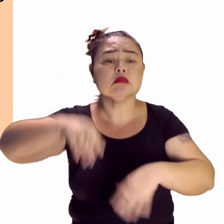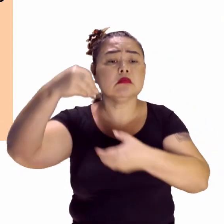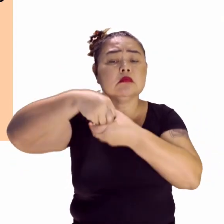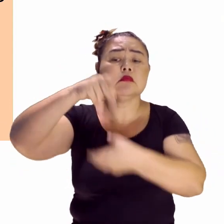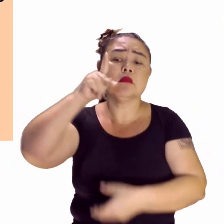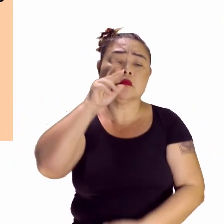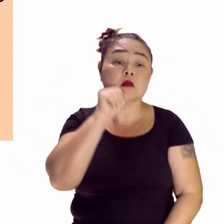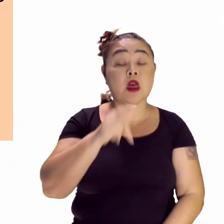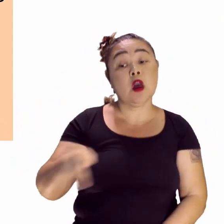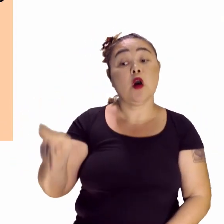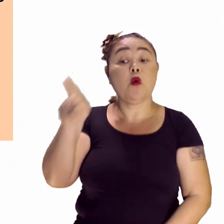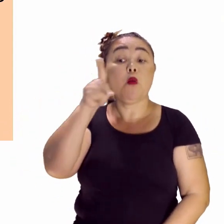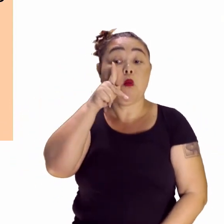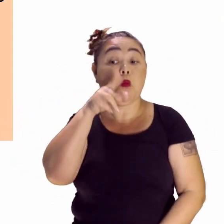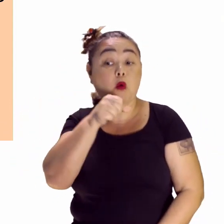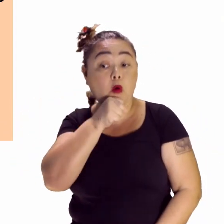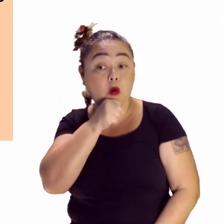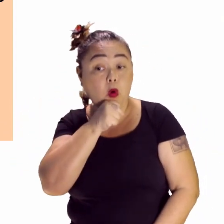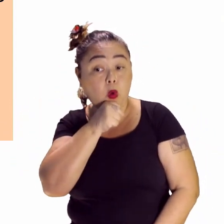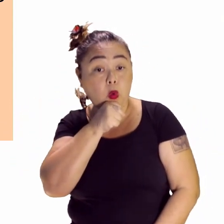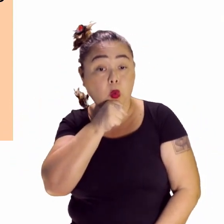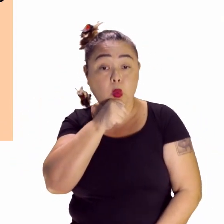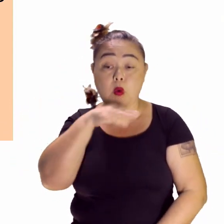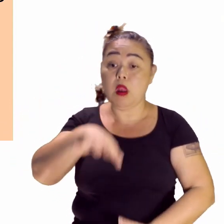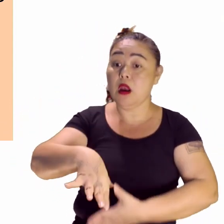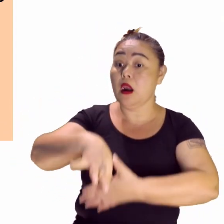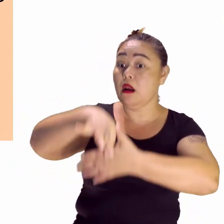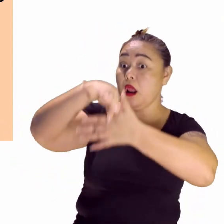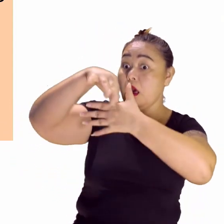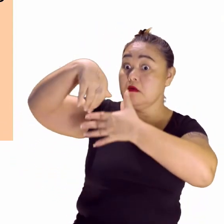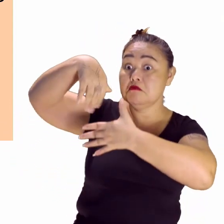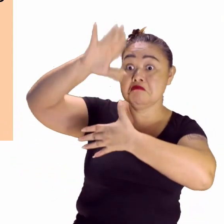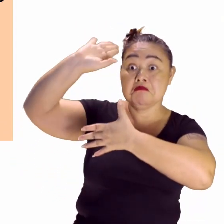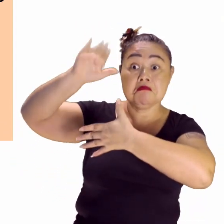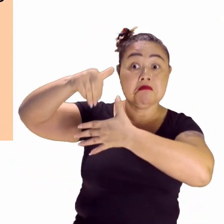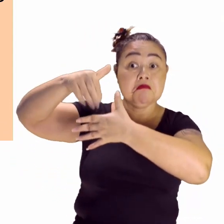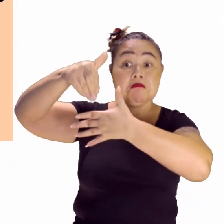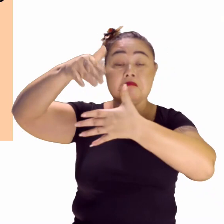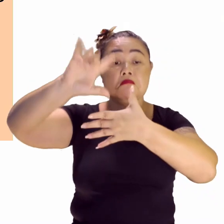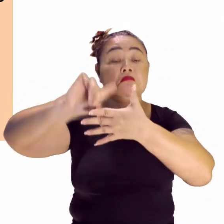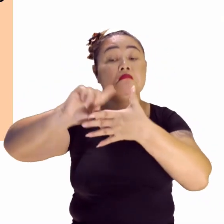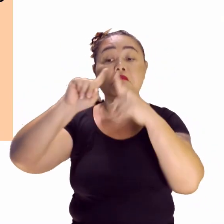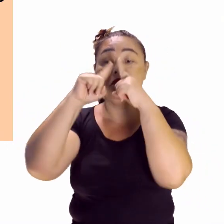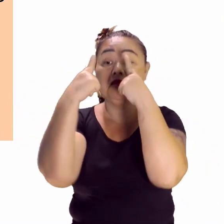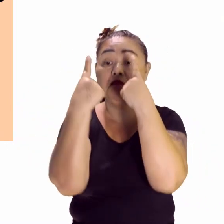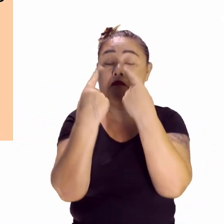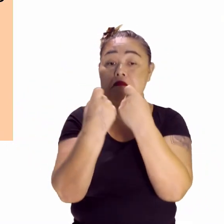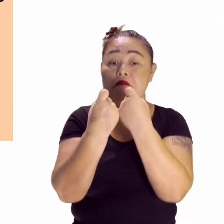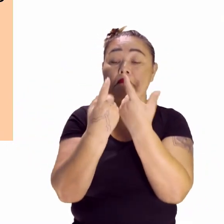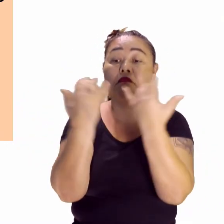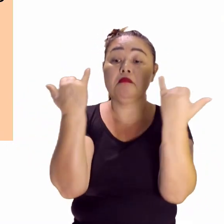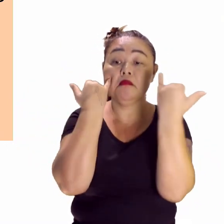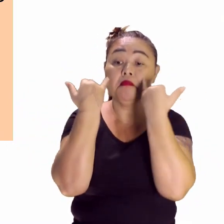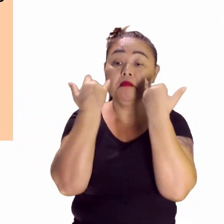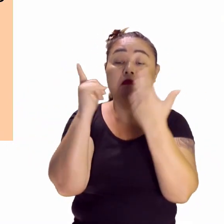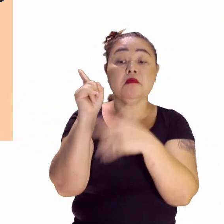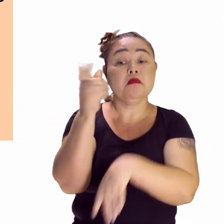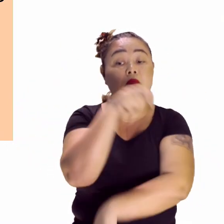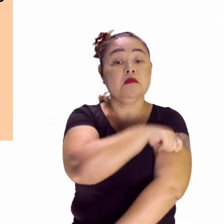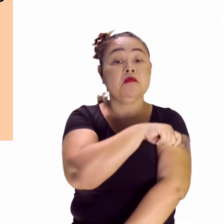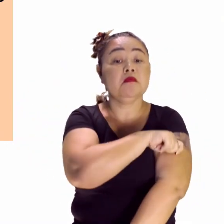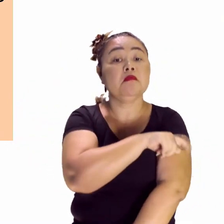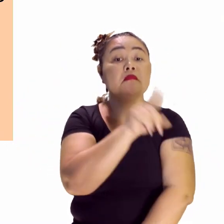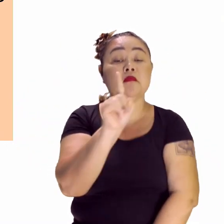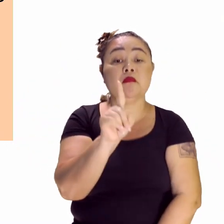É isso aí Porto Velho na liderança é então interessante porque essa informação para o aluno